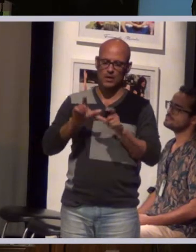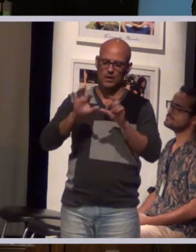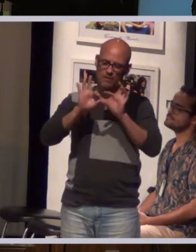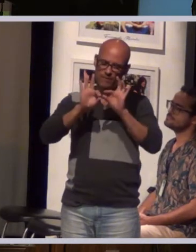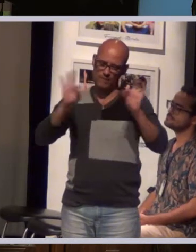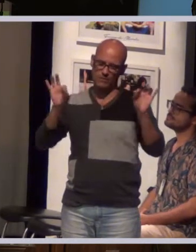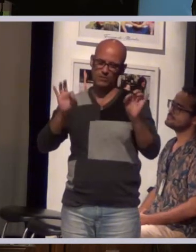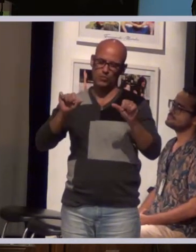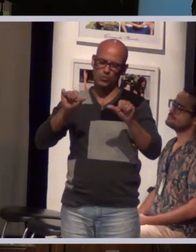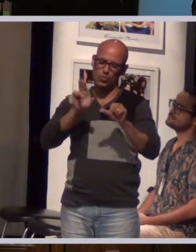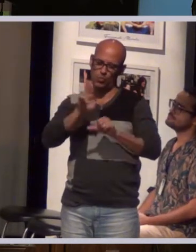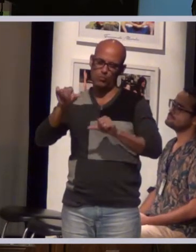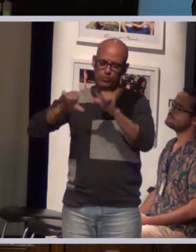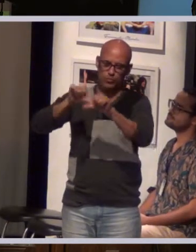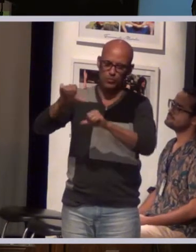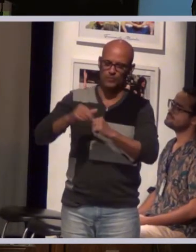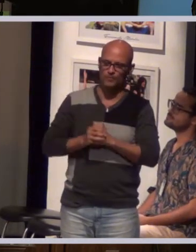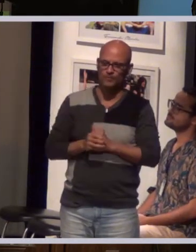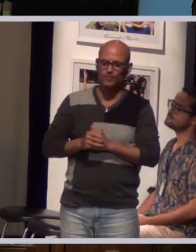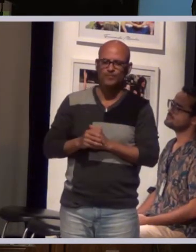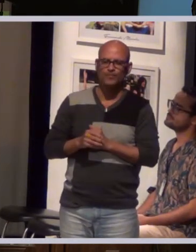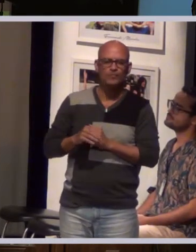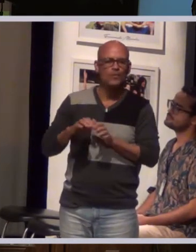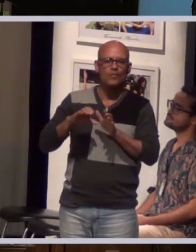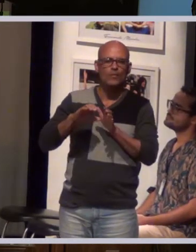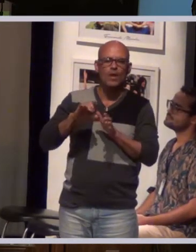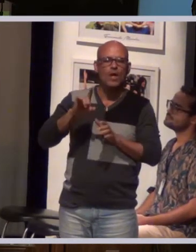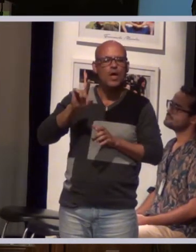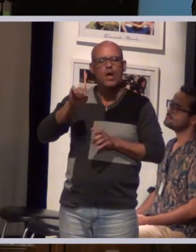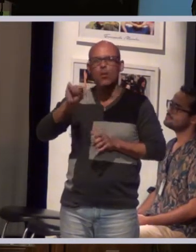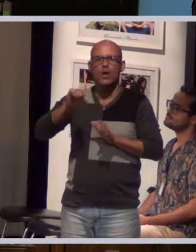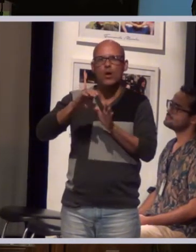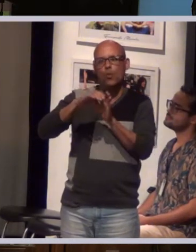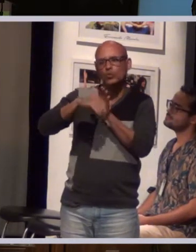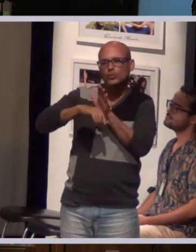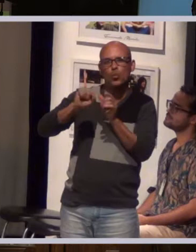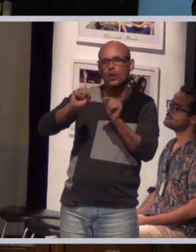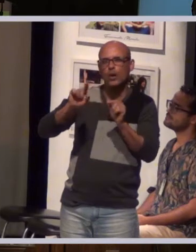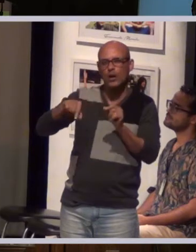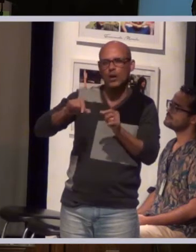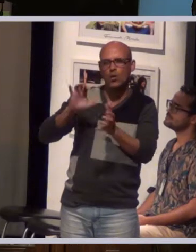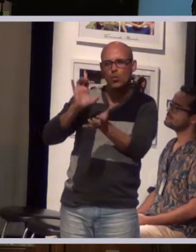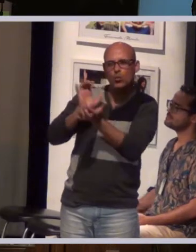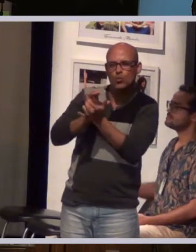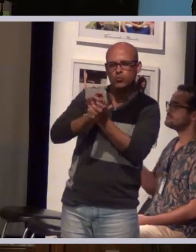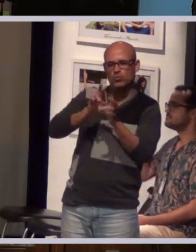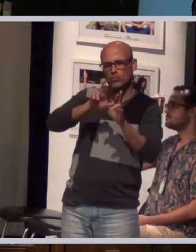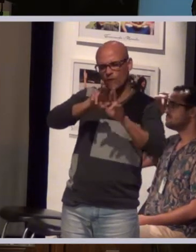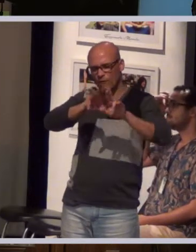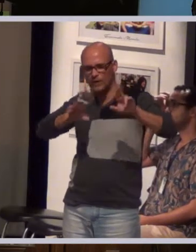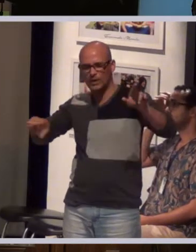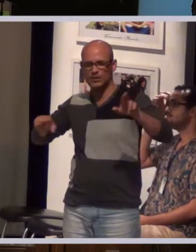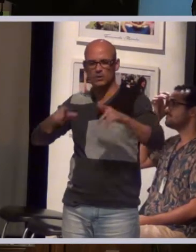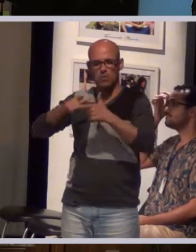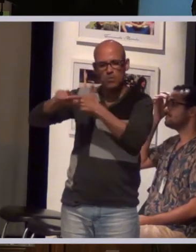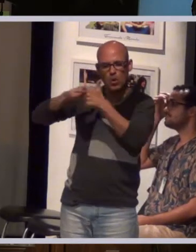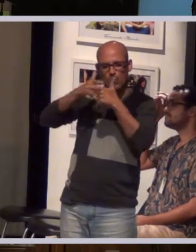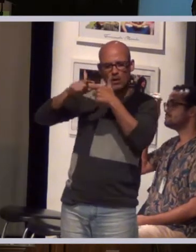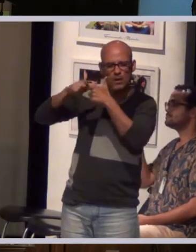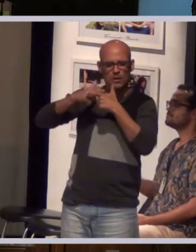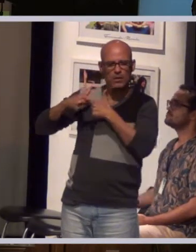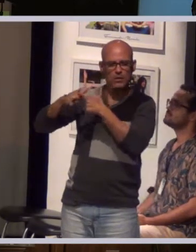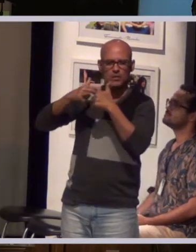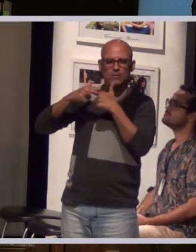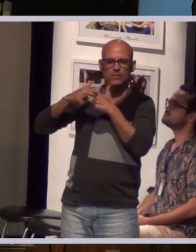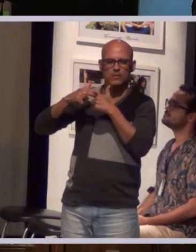termo. Essa pode ser conceituada como um grupo de distúrbios permanentes do movimento e